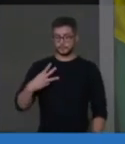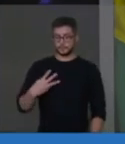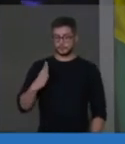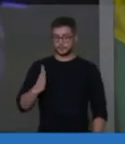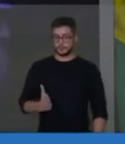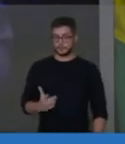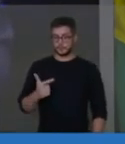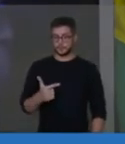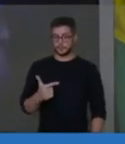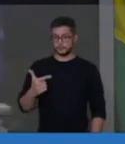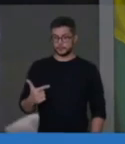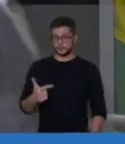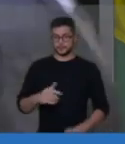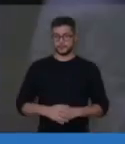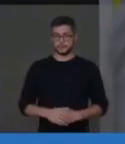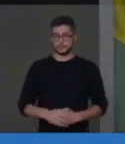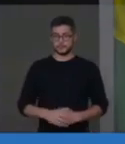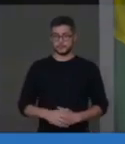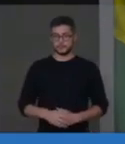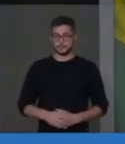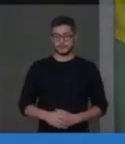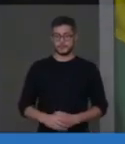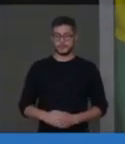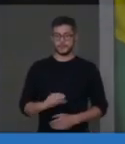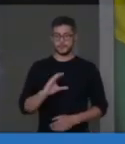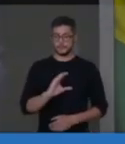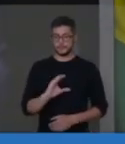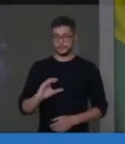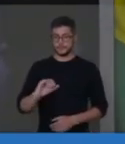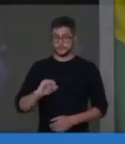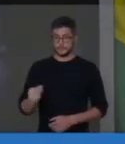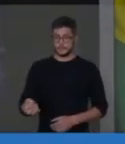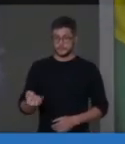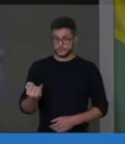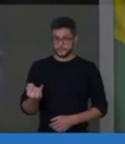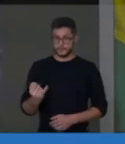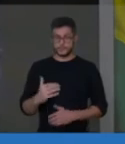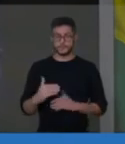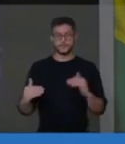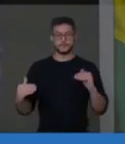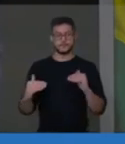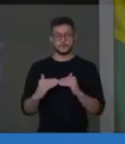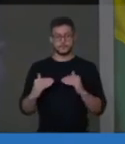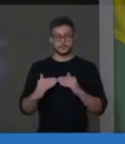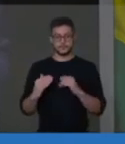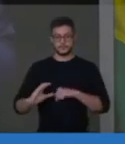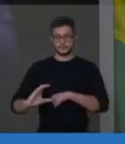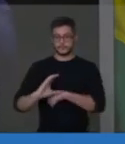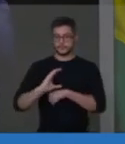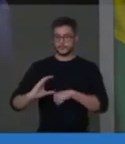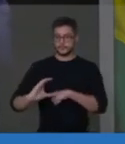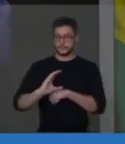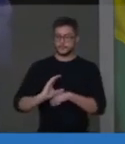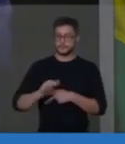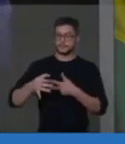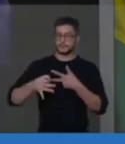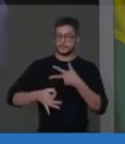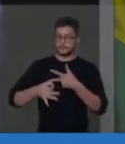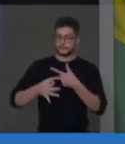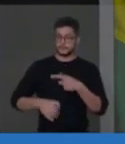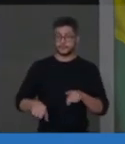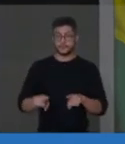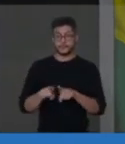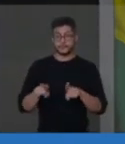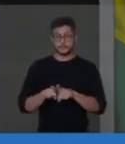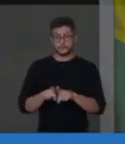2253/2022. Pela Comissão de Constituição e Justiça e Cidadania, somos pela constitucionalidade, juridicidade